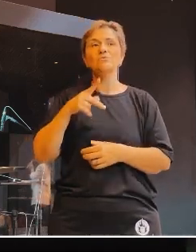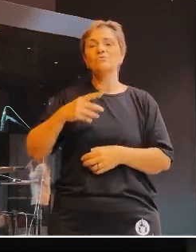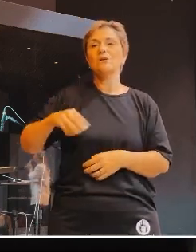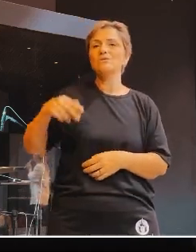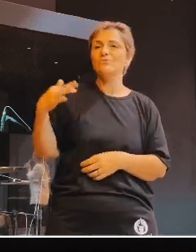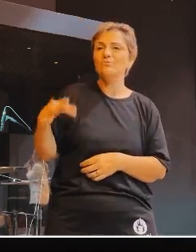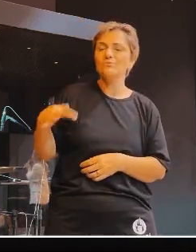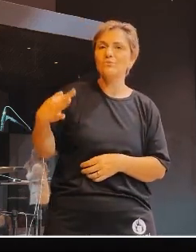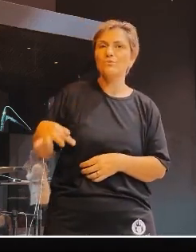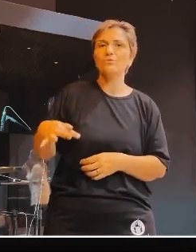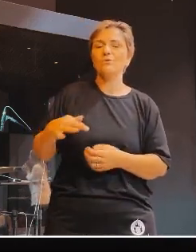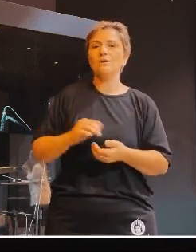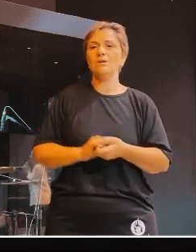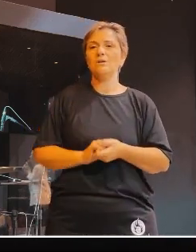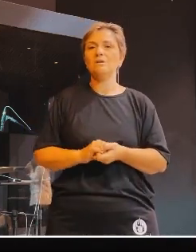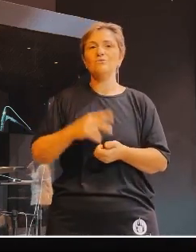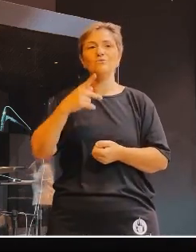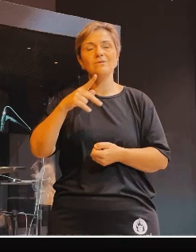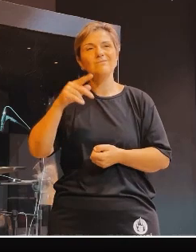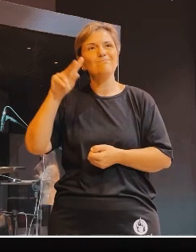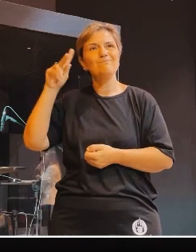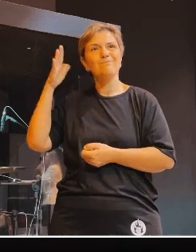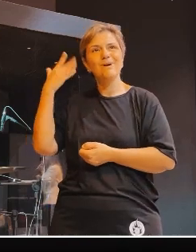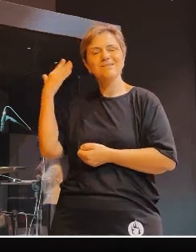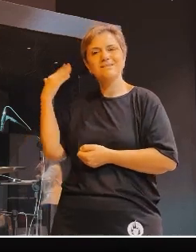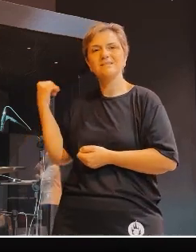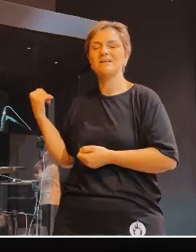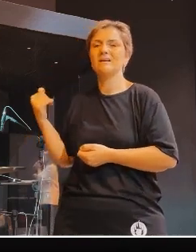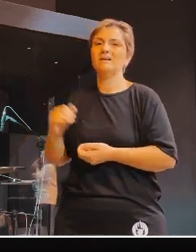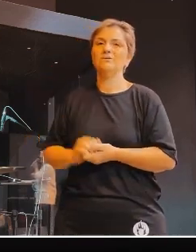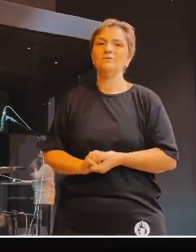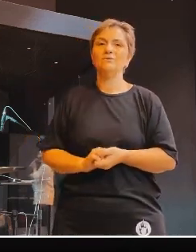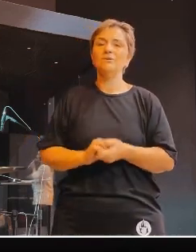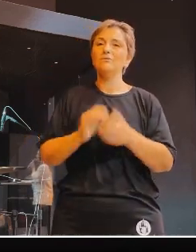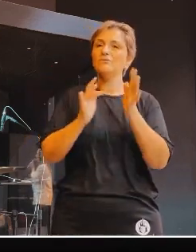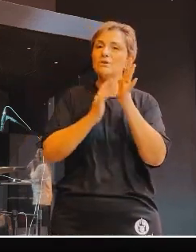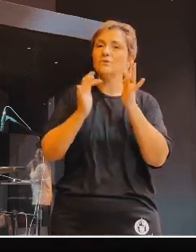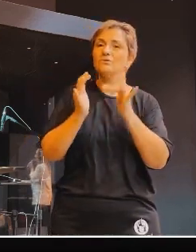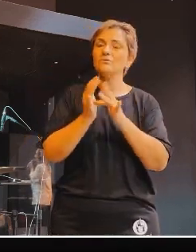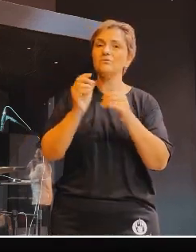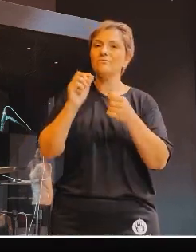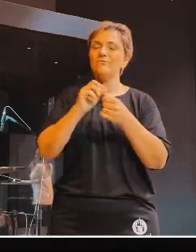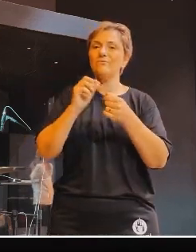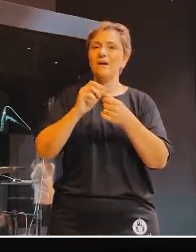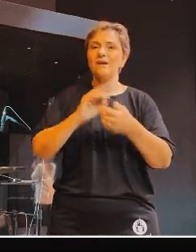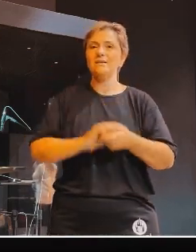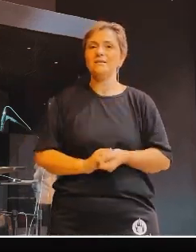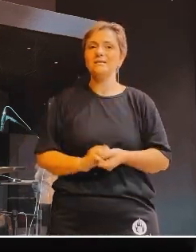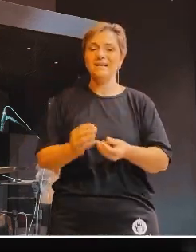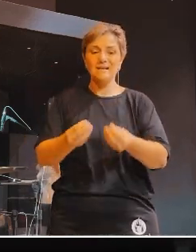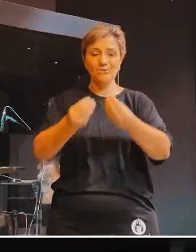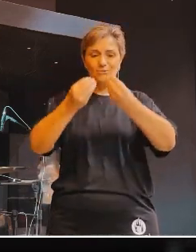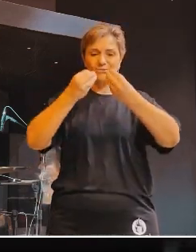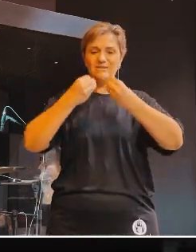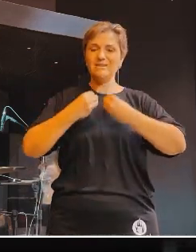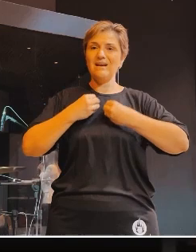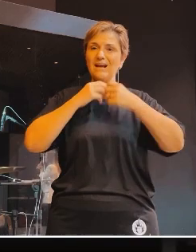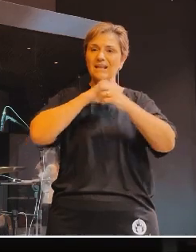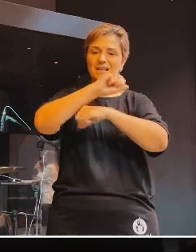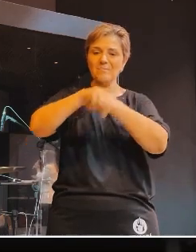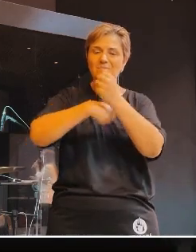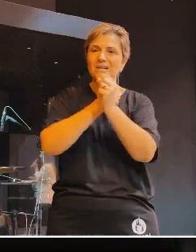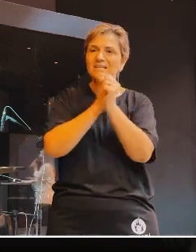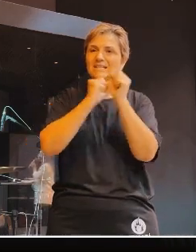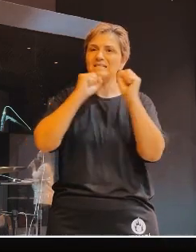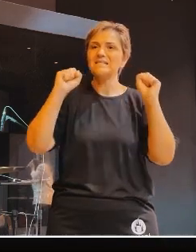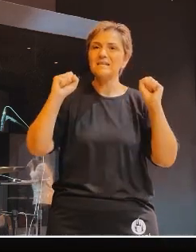dores, do seu passado. E é isso que Jesus faz. Ele traz libertação. A